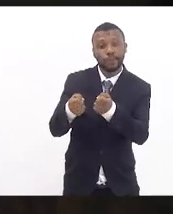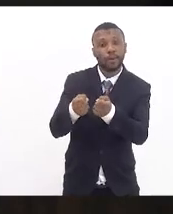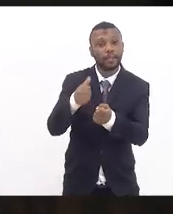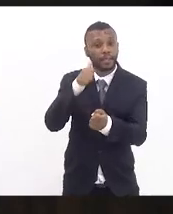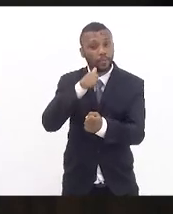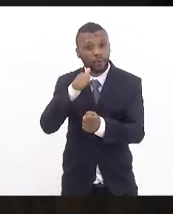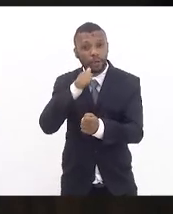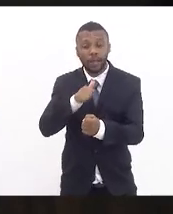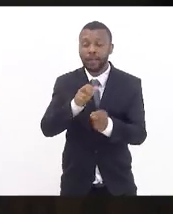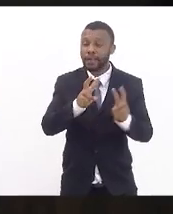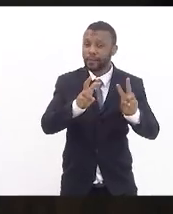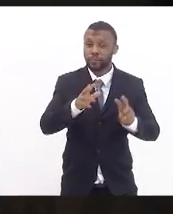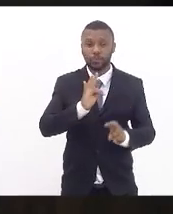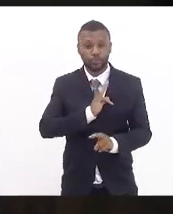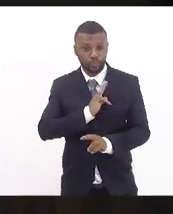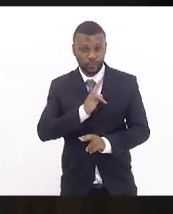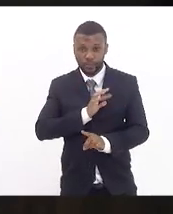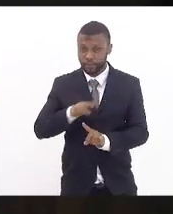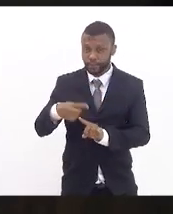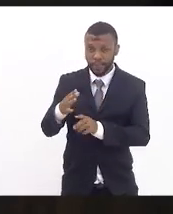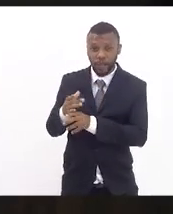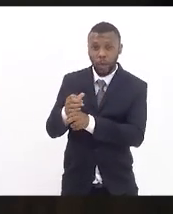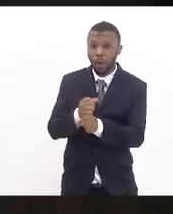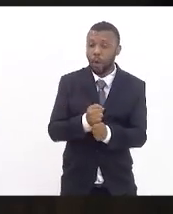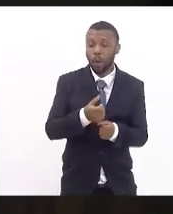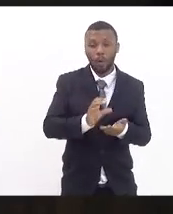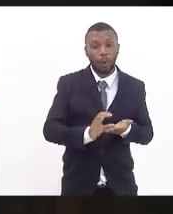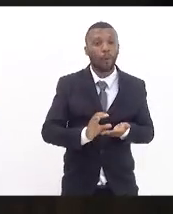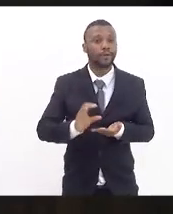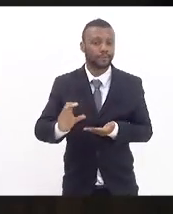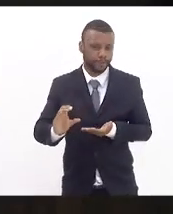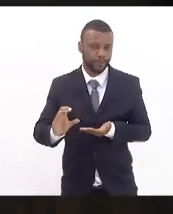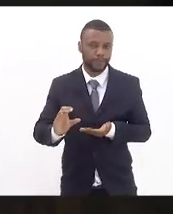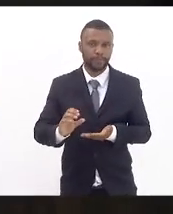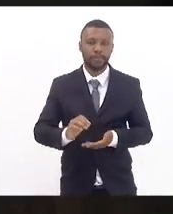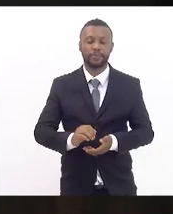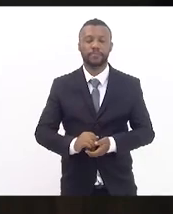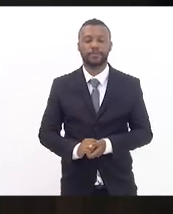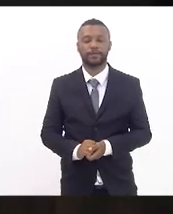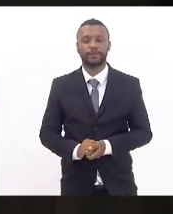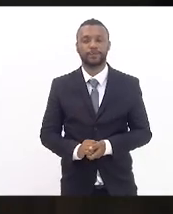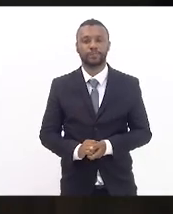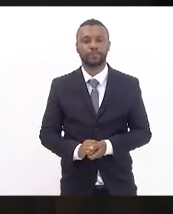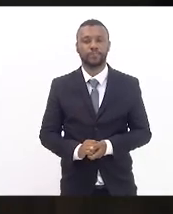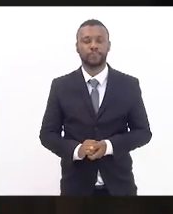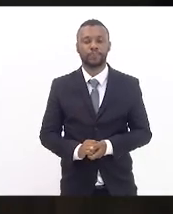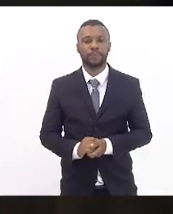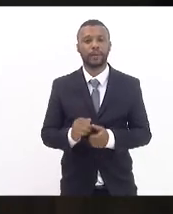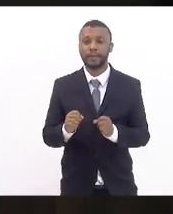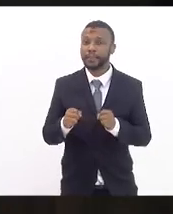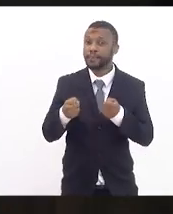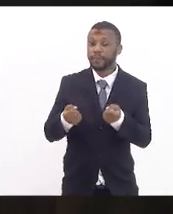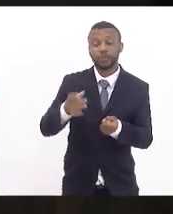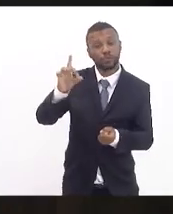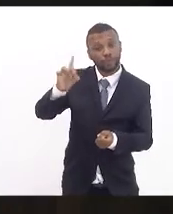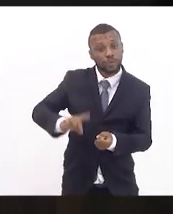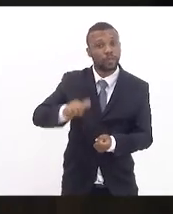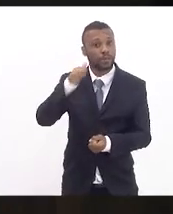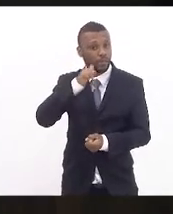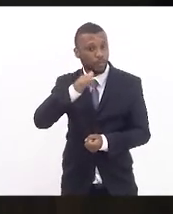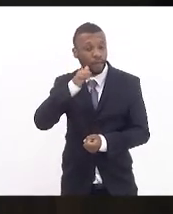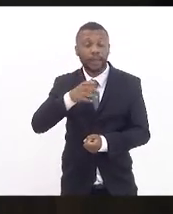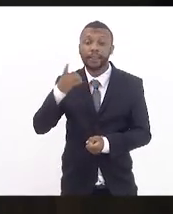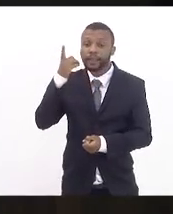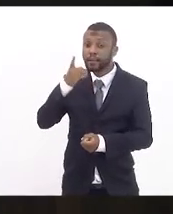ação de polícia e de orçamento. Permite parecer pela Comissão Defesa dos Direitos da Mulher, deputada